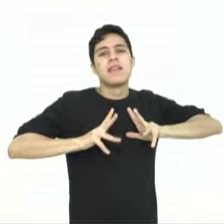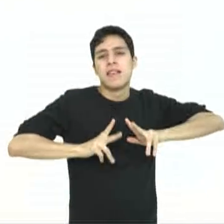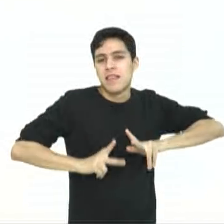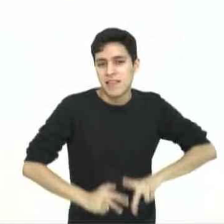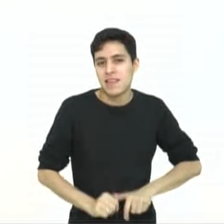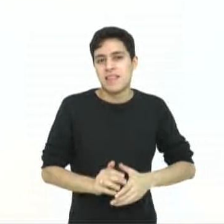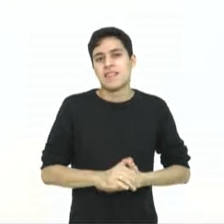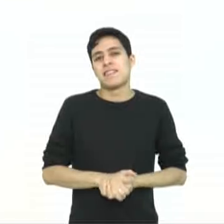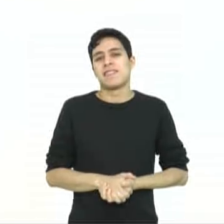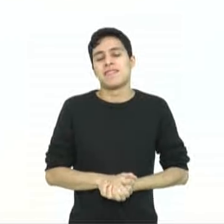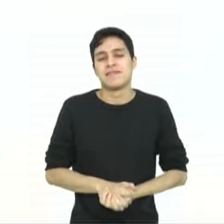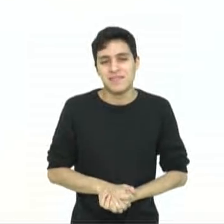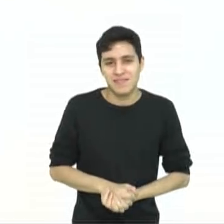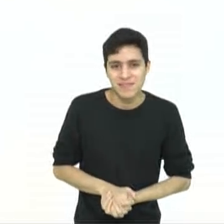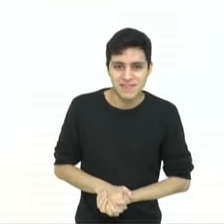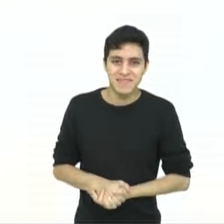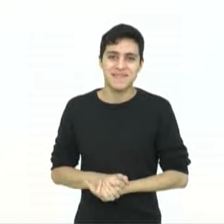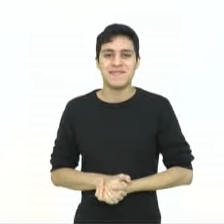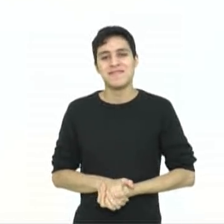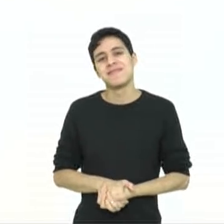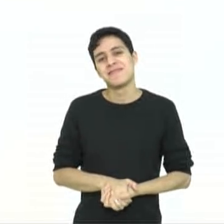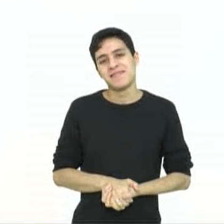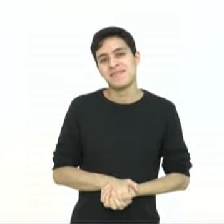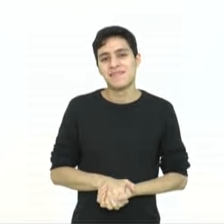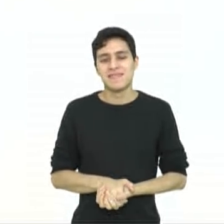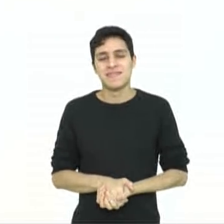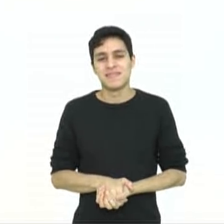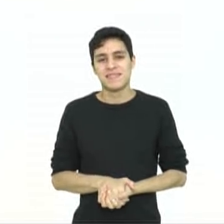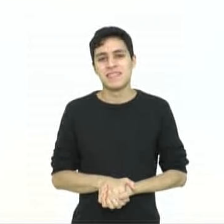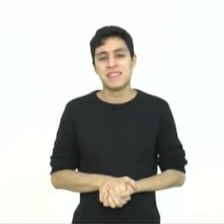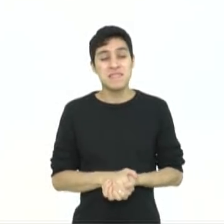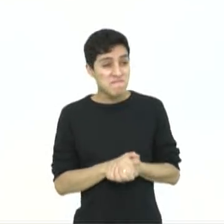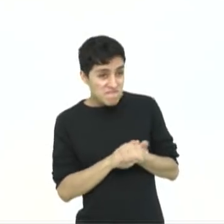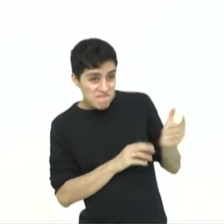reza, enfim. É uma mulher, né?